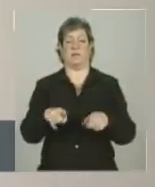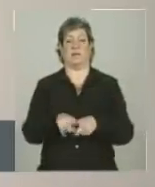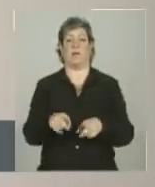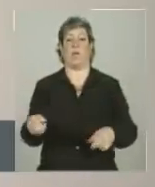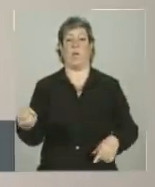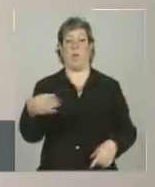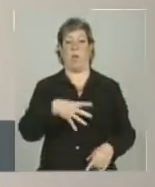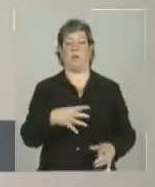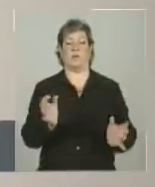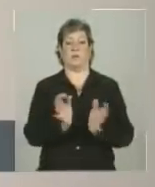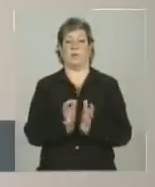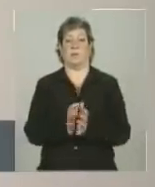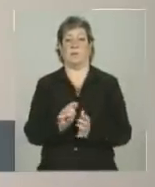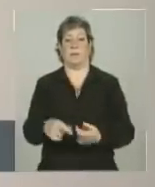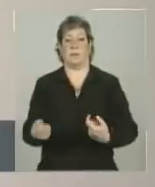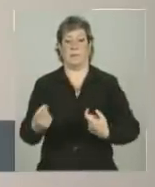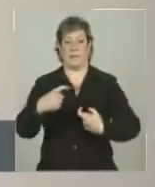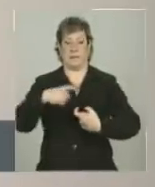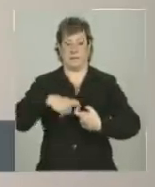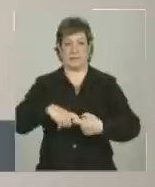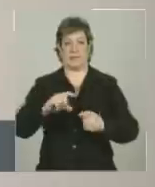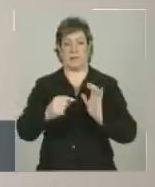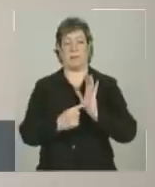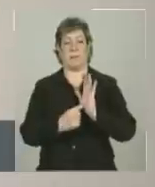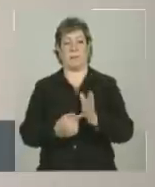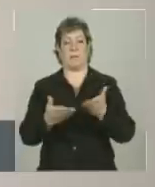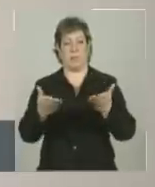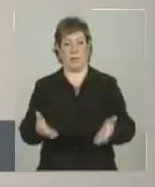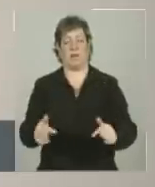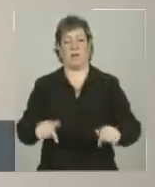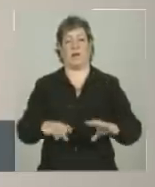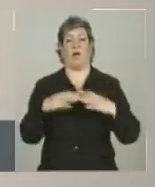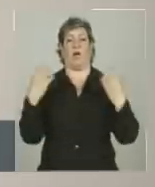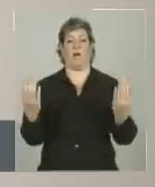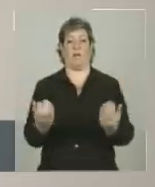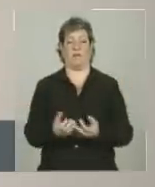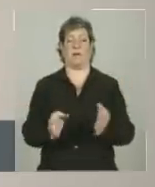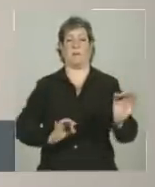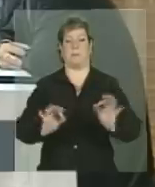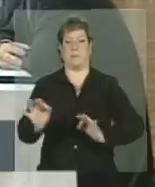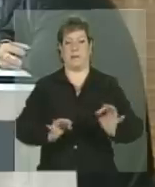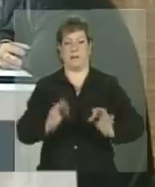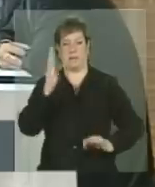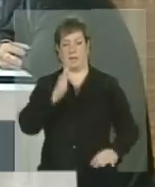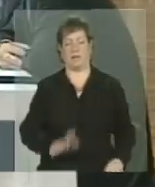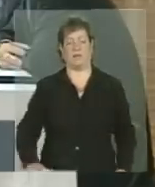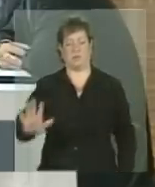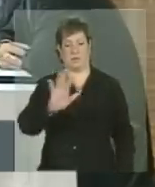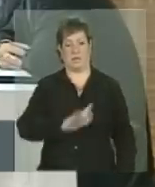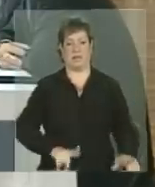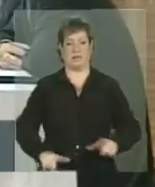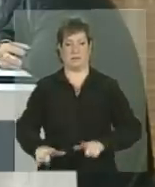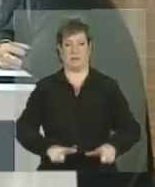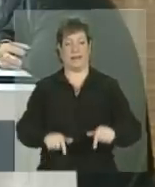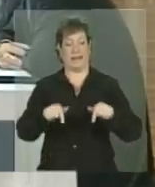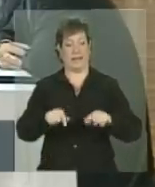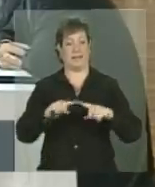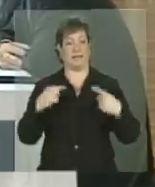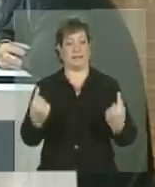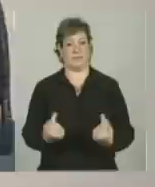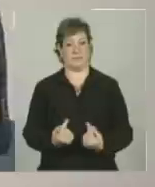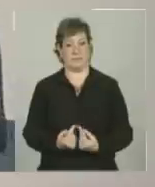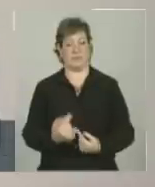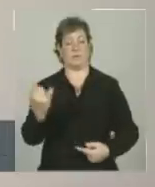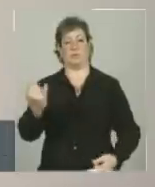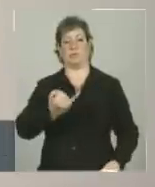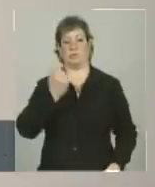da parceria que apresentam nesta conferência seus planos nacionais de ação. Esse evento marcará a